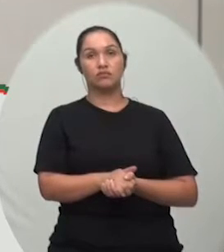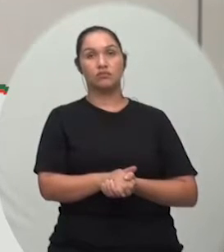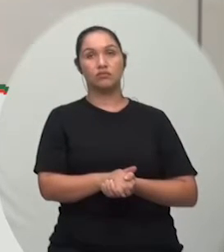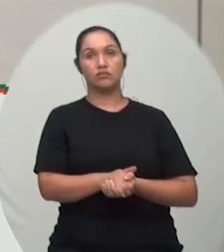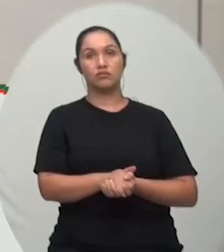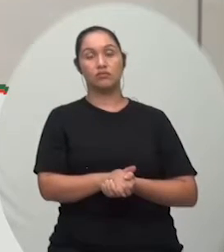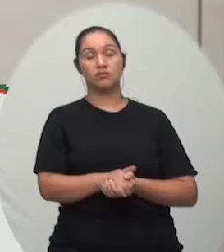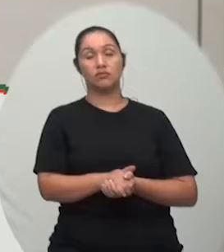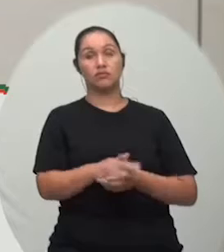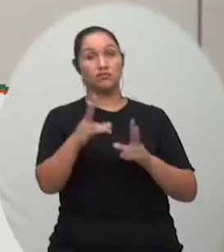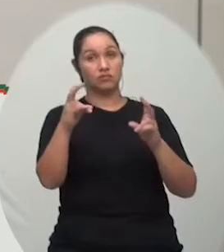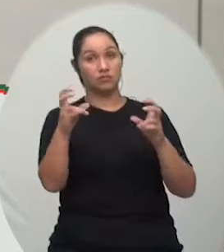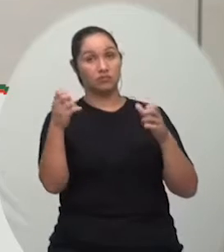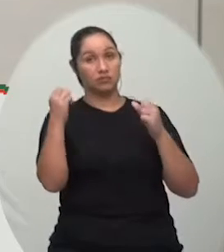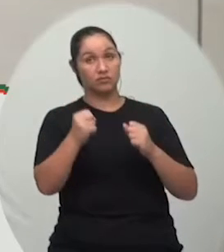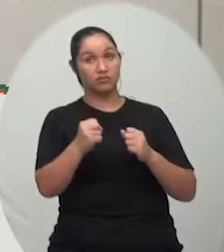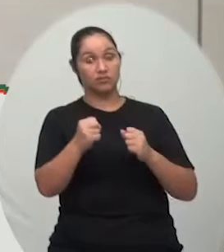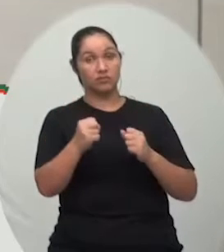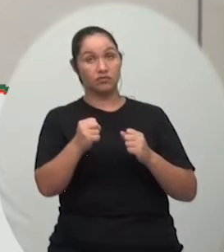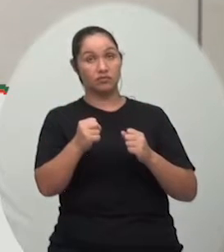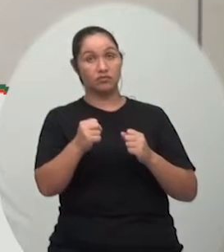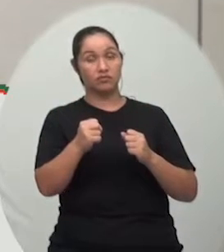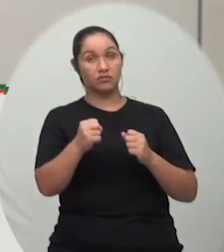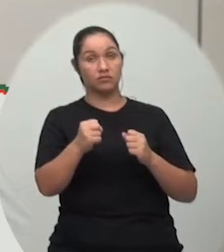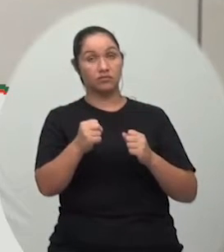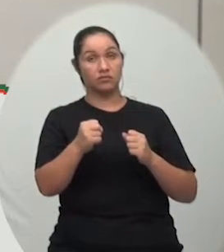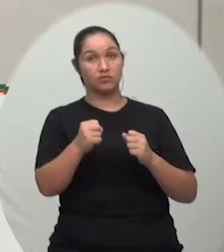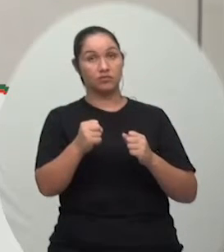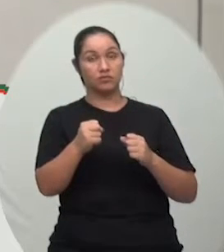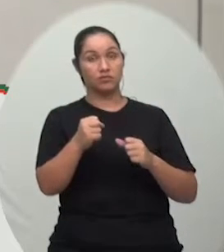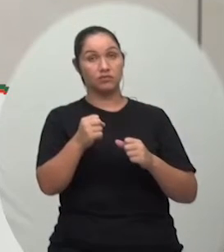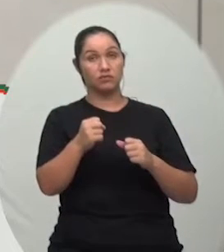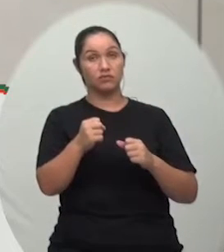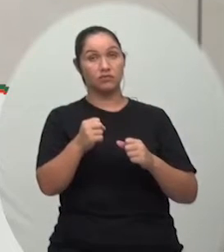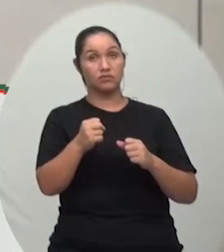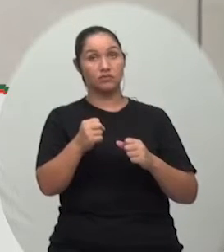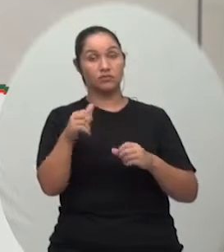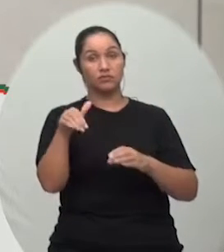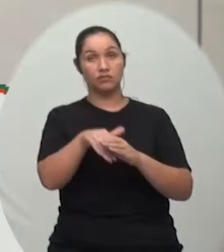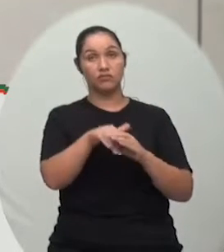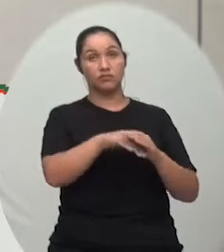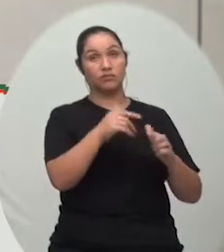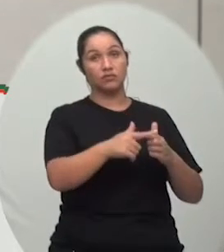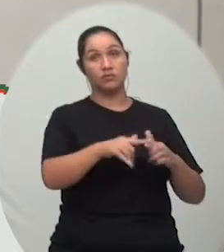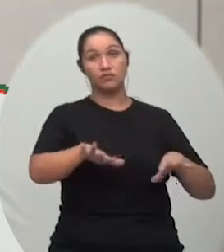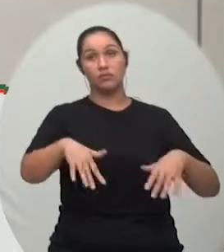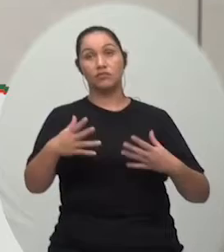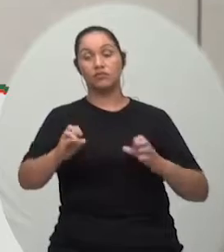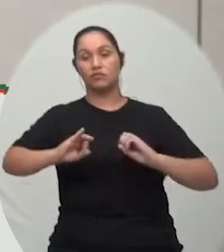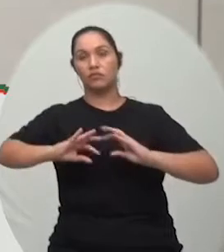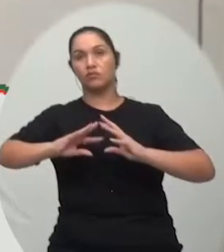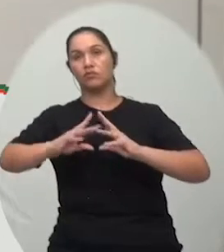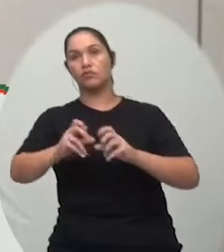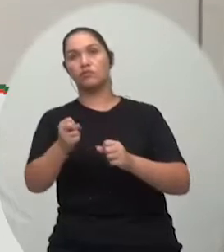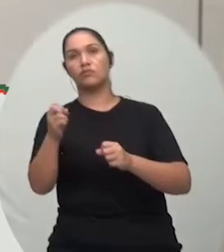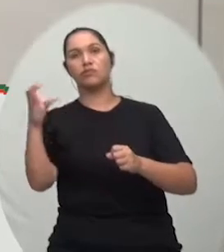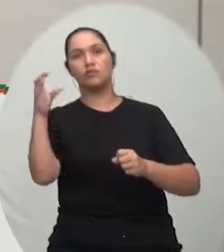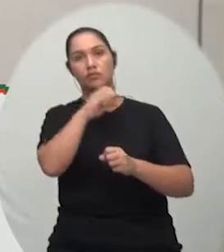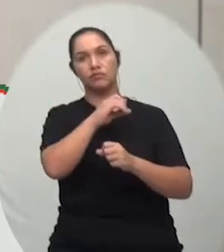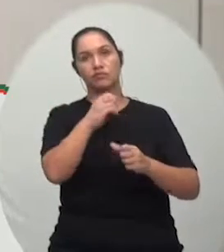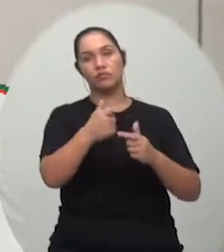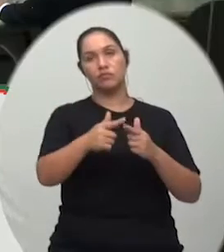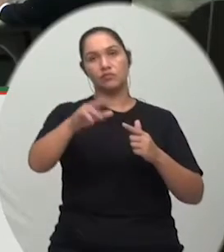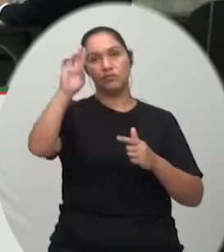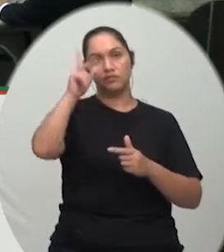até hoje, até porque também para fazer com que possa ter celeridade o processo lá junto das famílias.